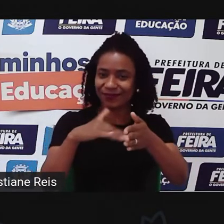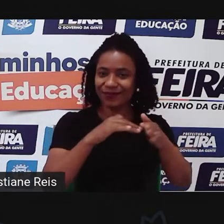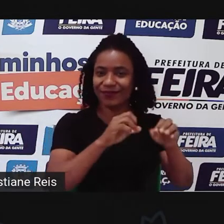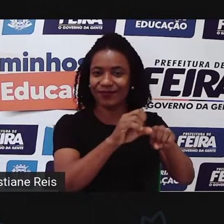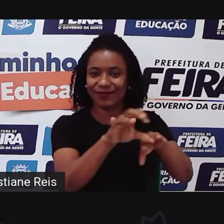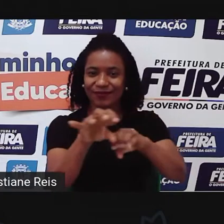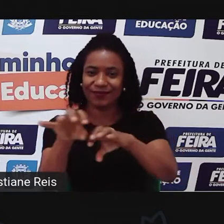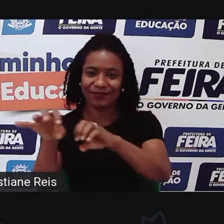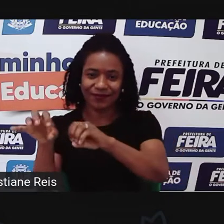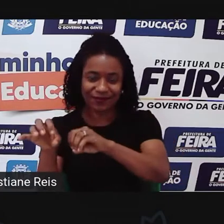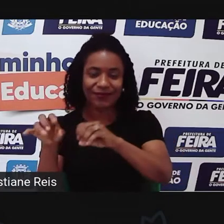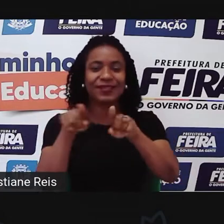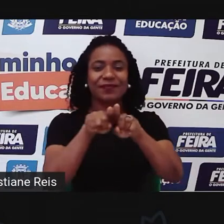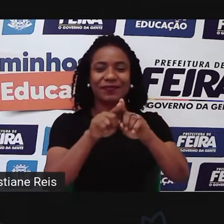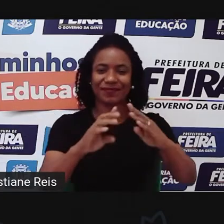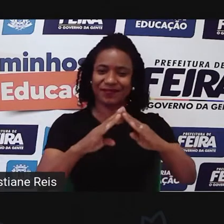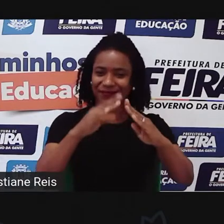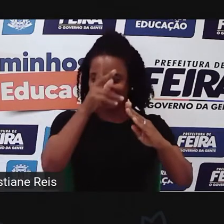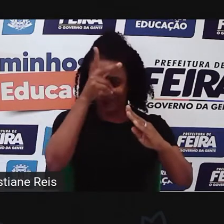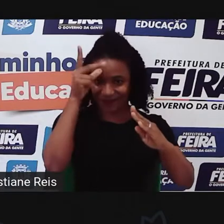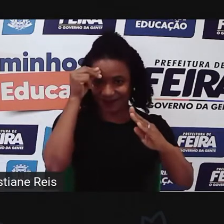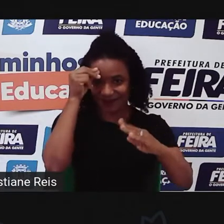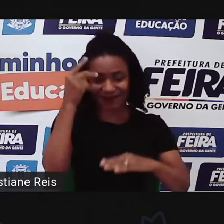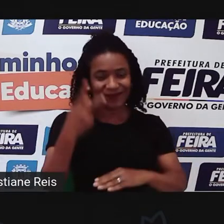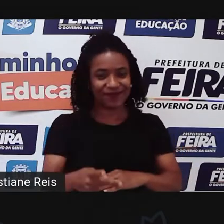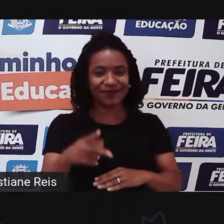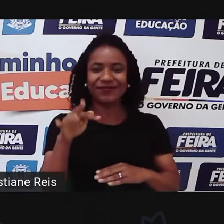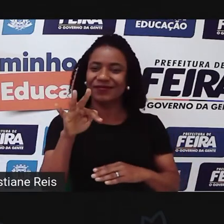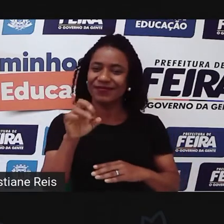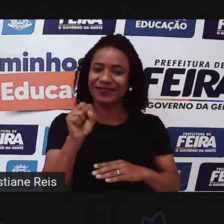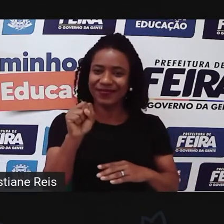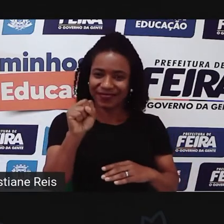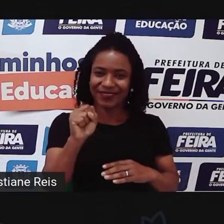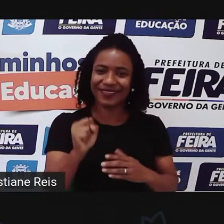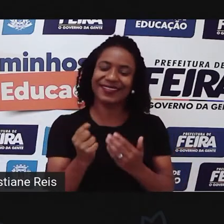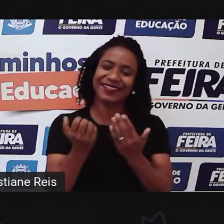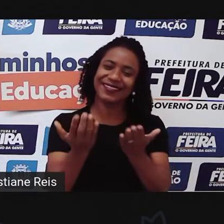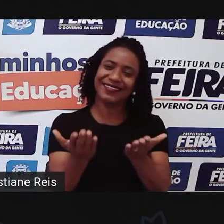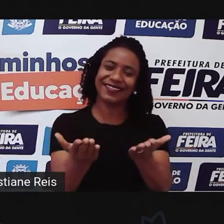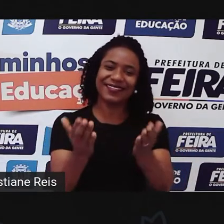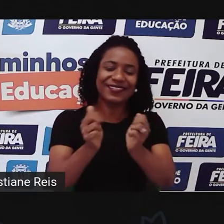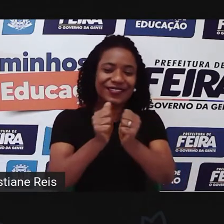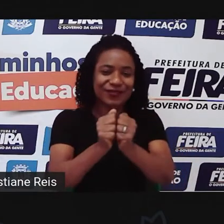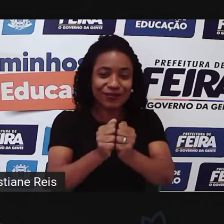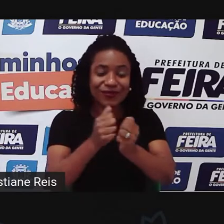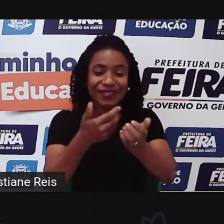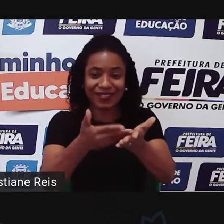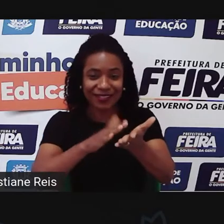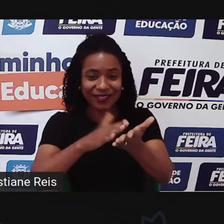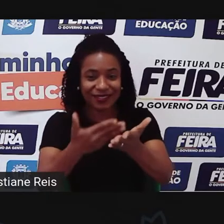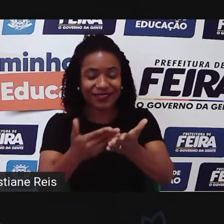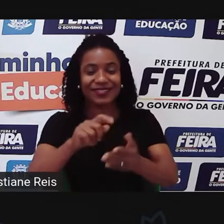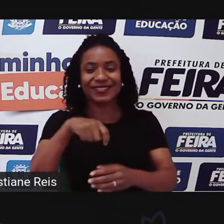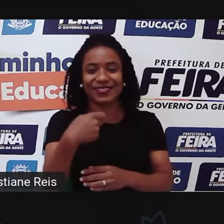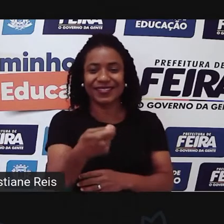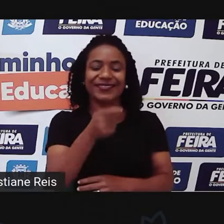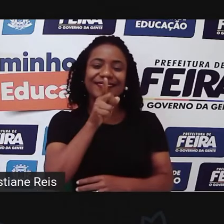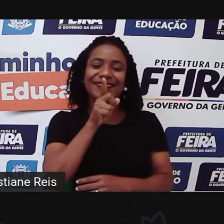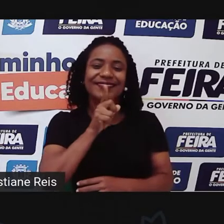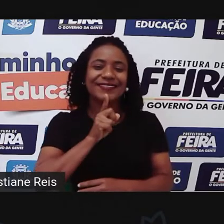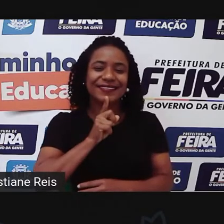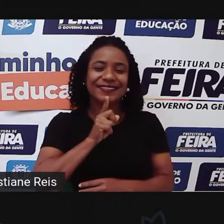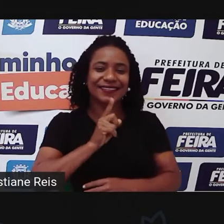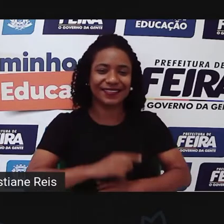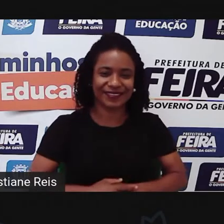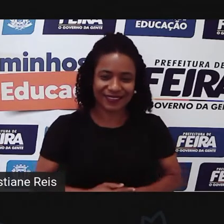Educação e da Prefeitura Municipal de Feira de Santana. E ao nosso lado, a nossa intérprete, Cristiane Reis.